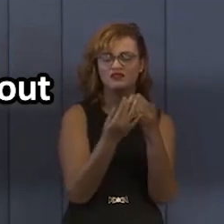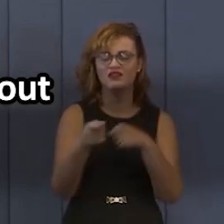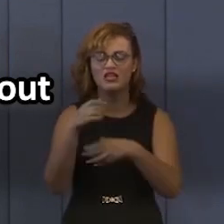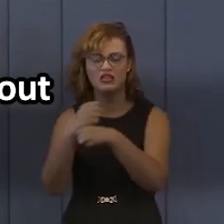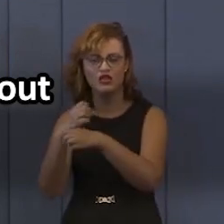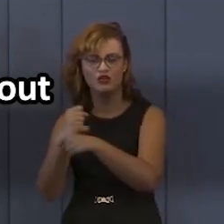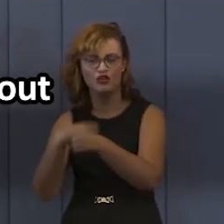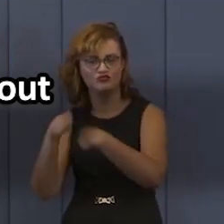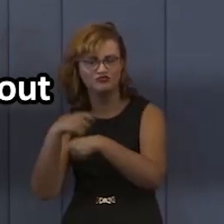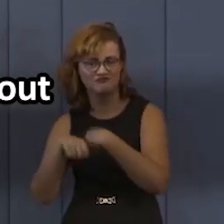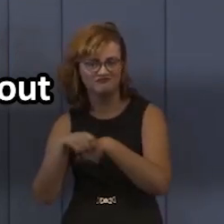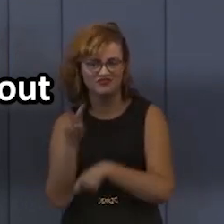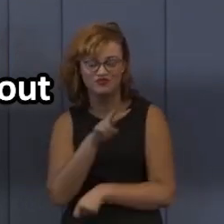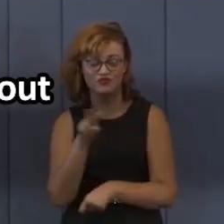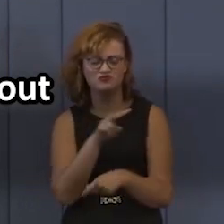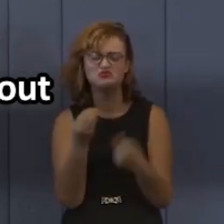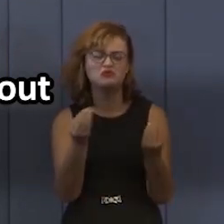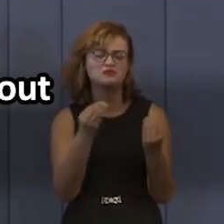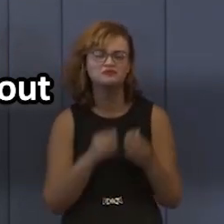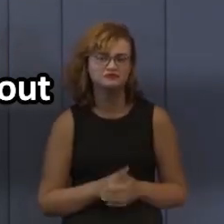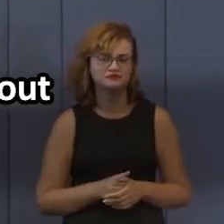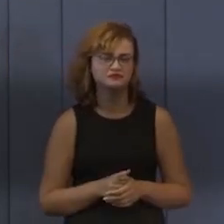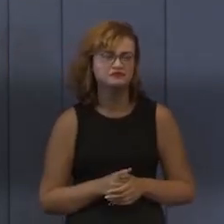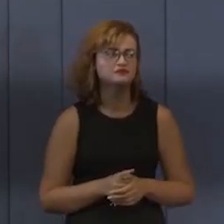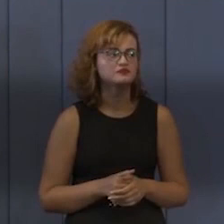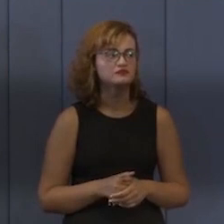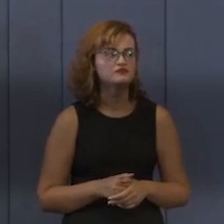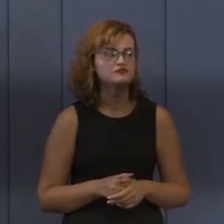de business and family, negócios e família.